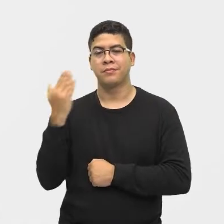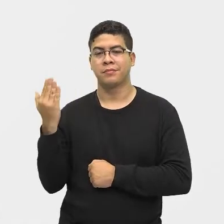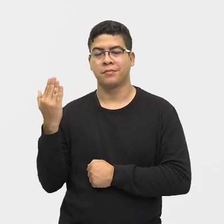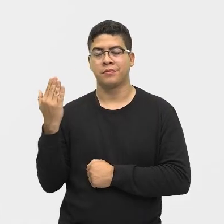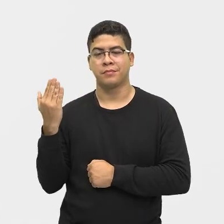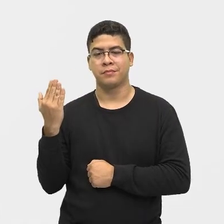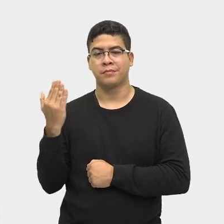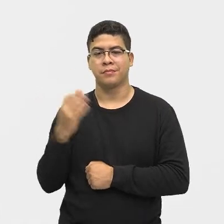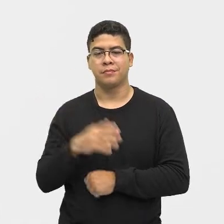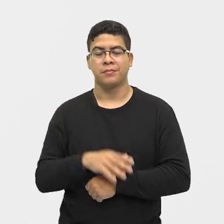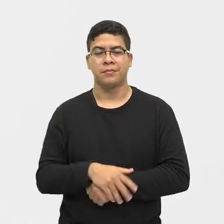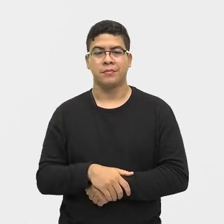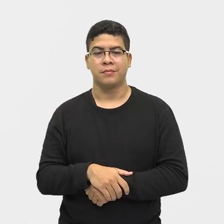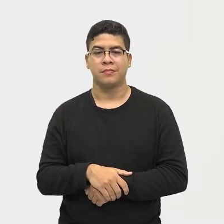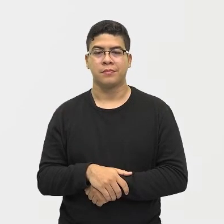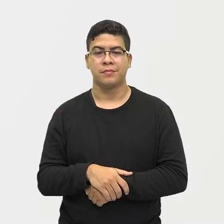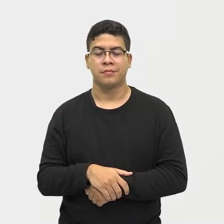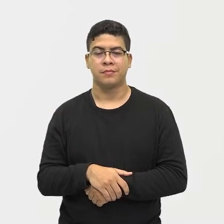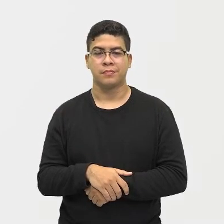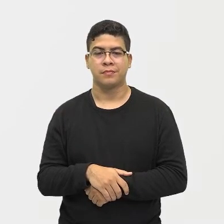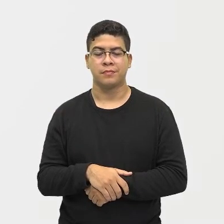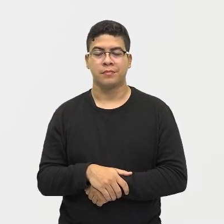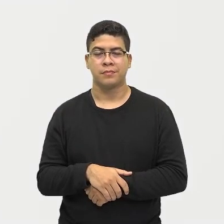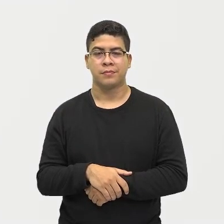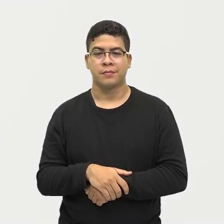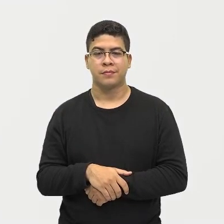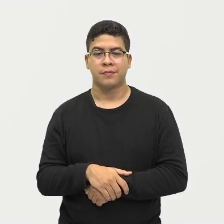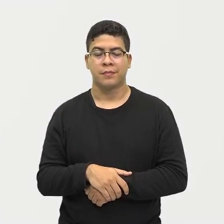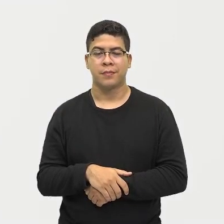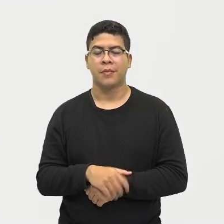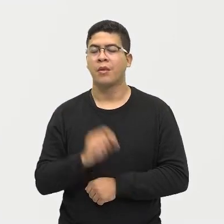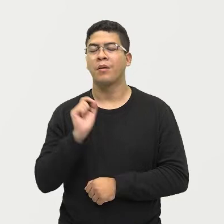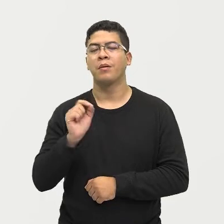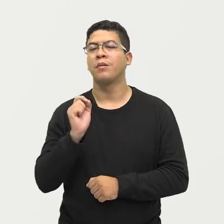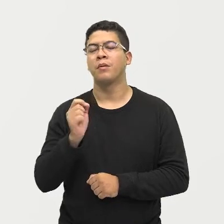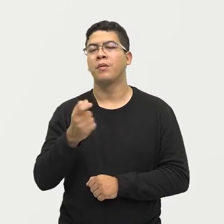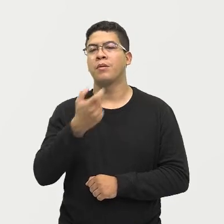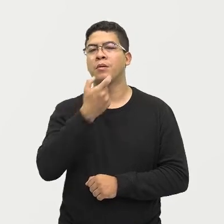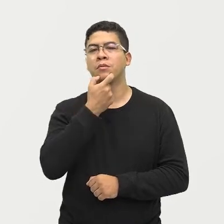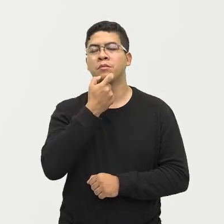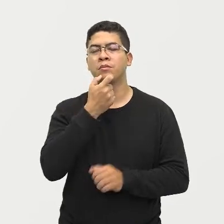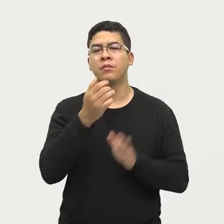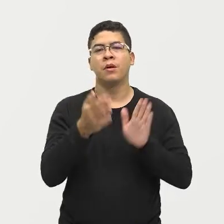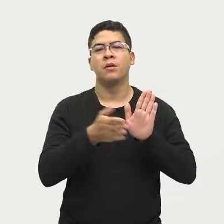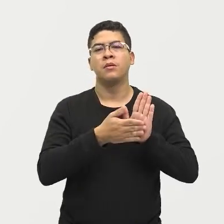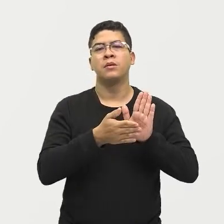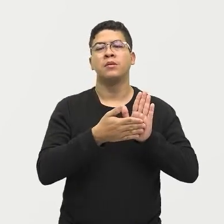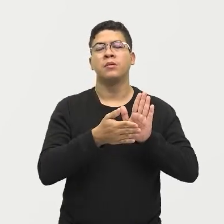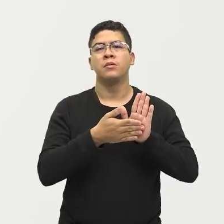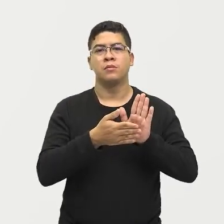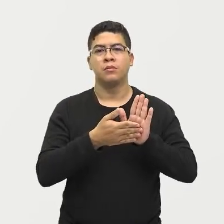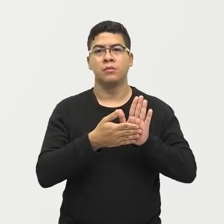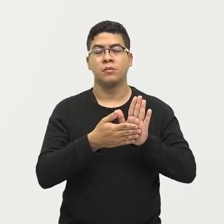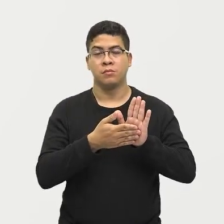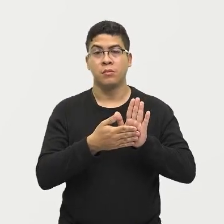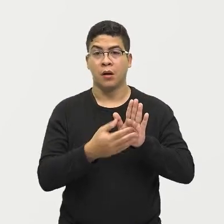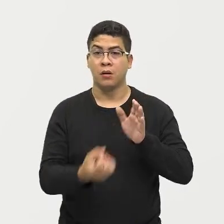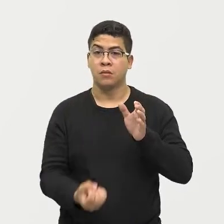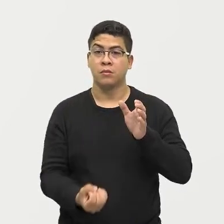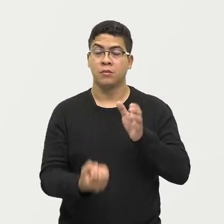Características da obra de Mário de Andrade. Então temos aí, olha só, o que ele propôs? Ele propôs a criação de uma língua